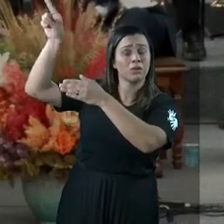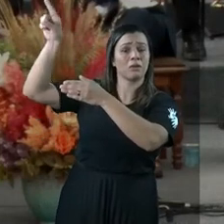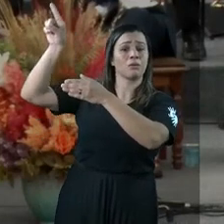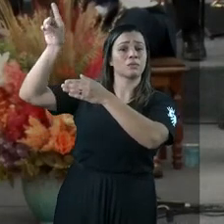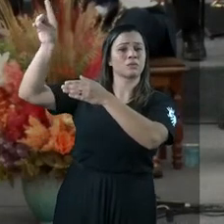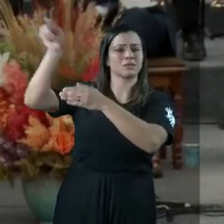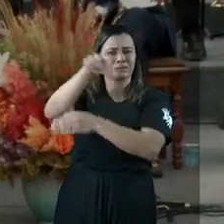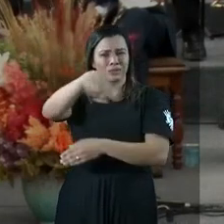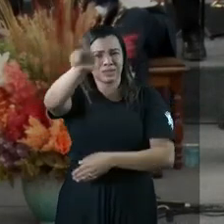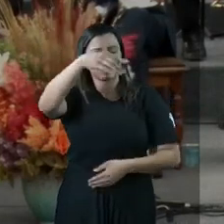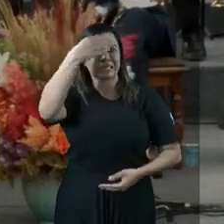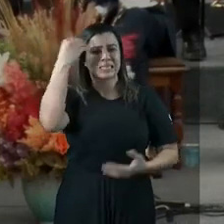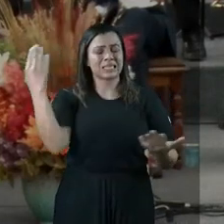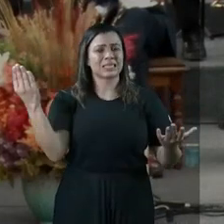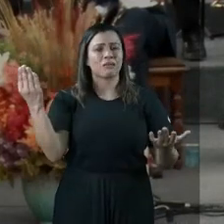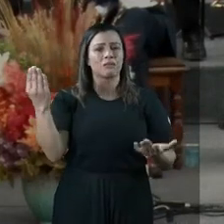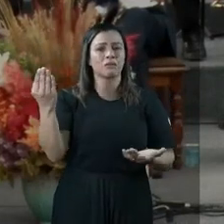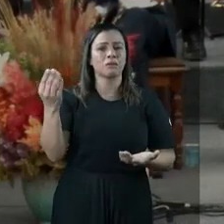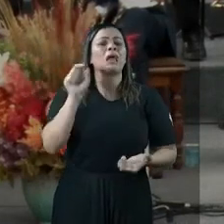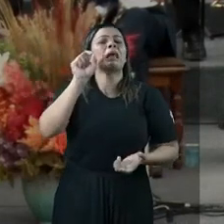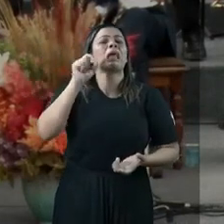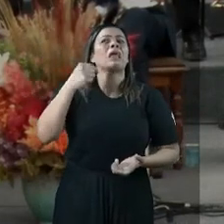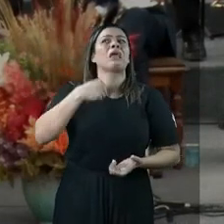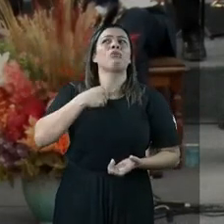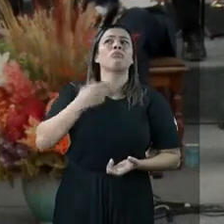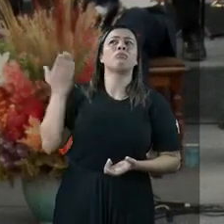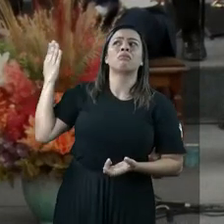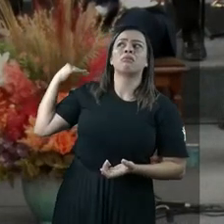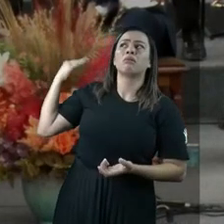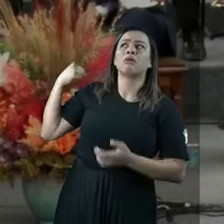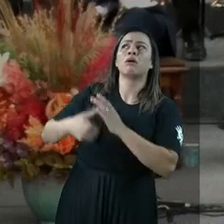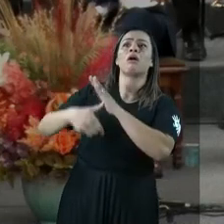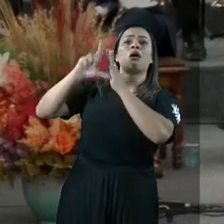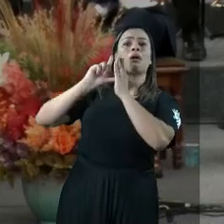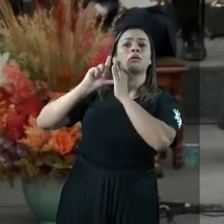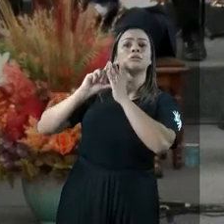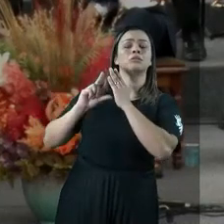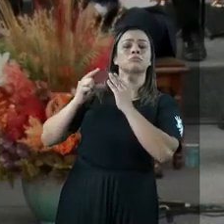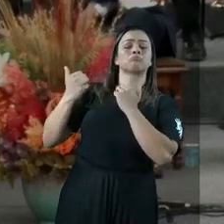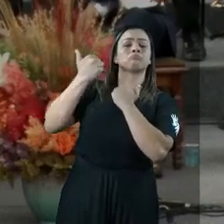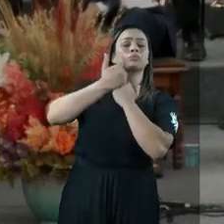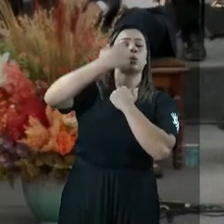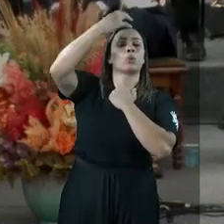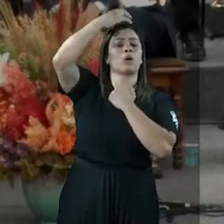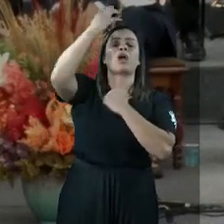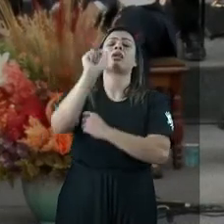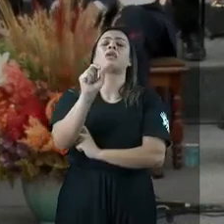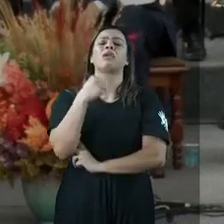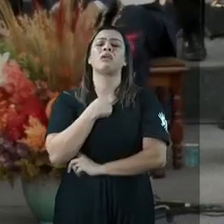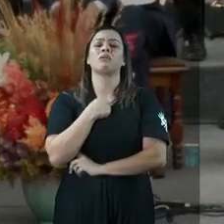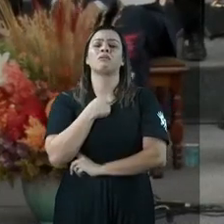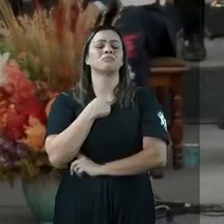Você esqueceu quem eu era antes do trono? Refresca a minha memória, Davi. Eu estava de